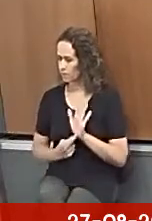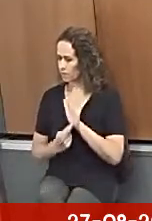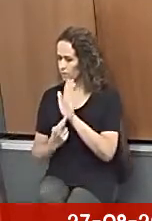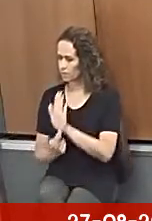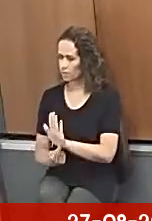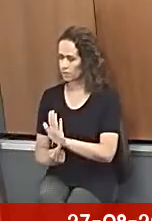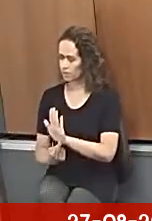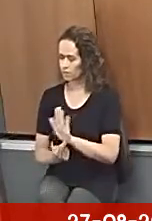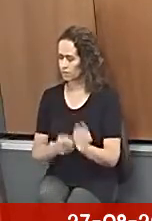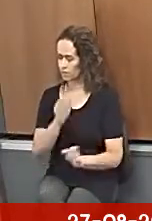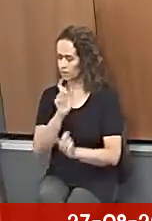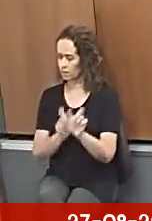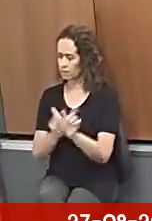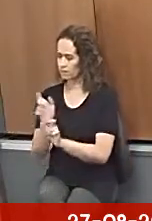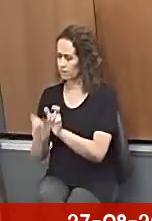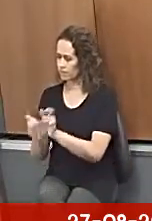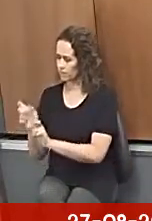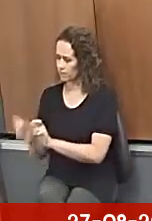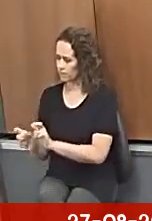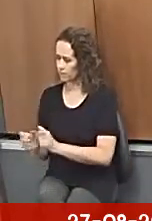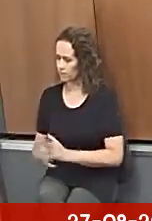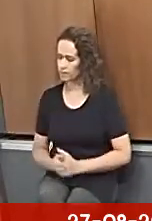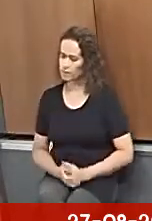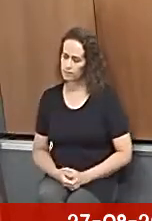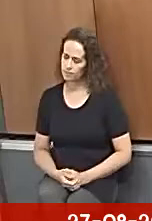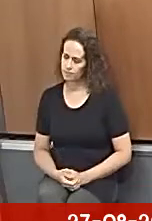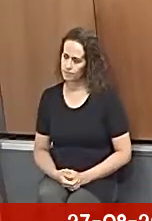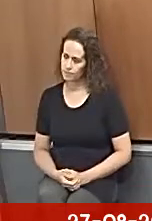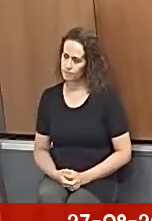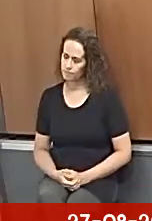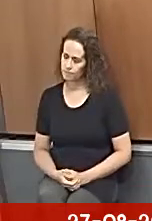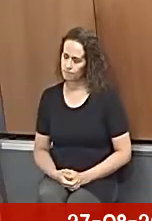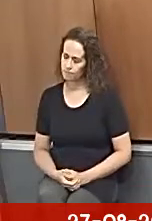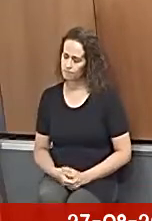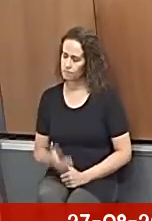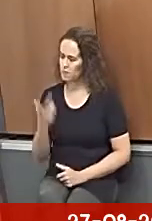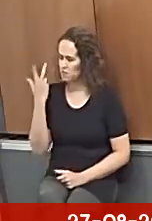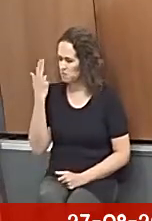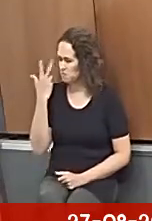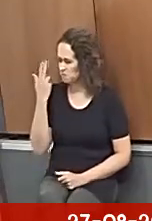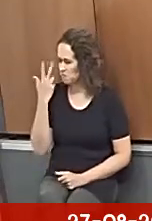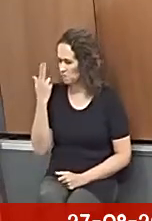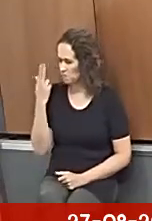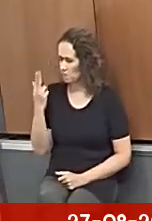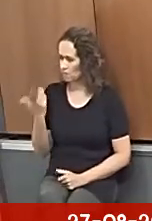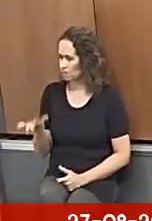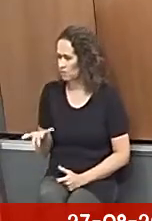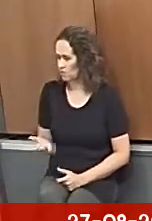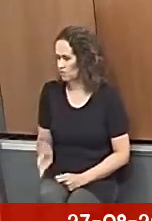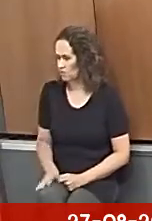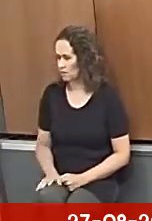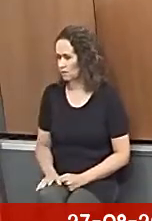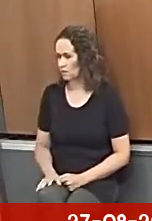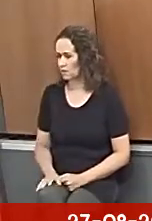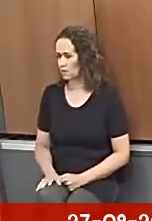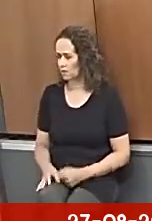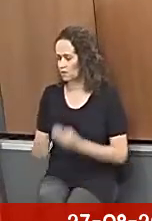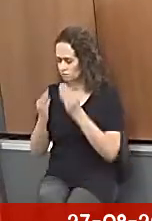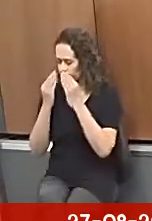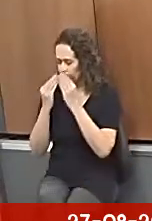essas pessoas que normalmente não costumam ter voz na sociedade